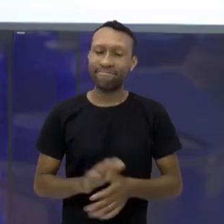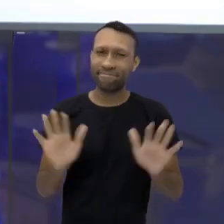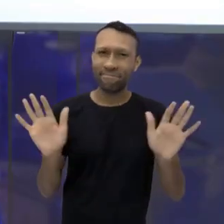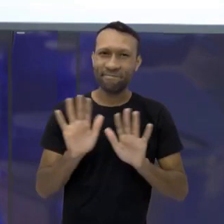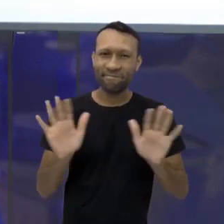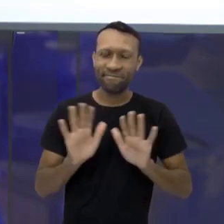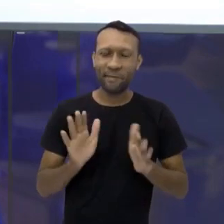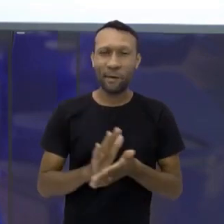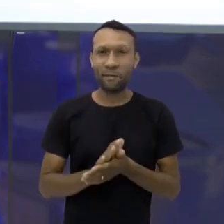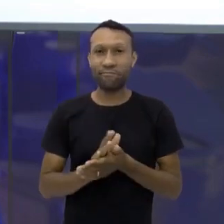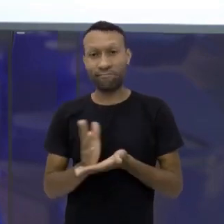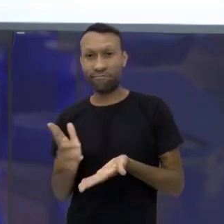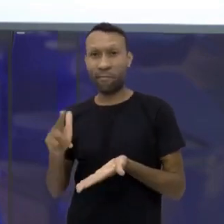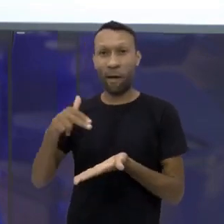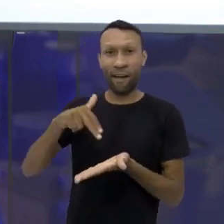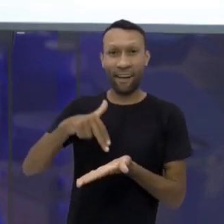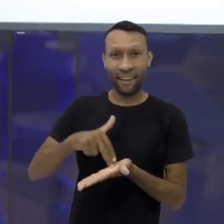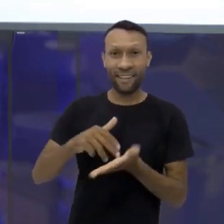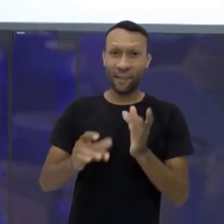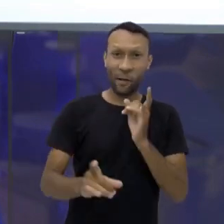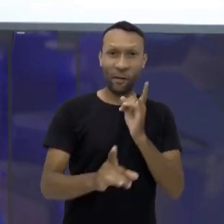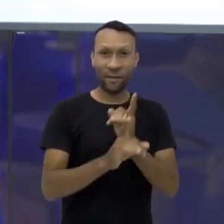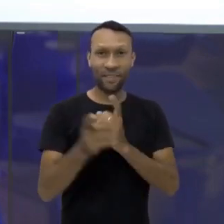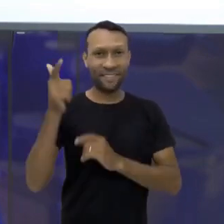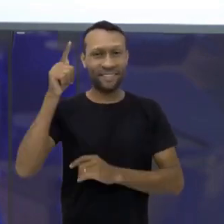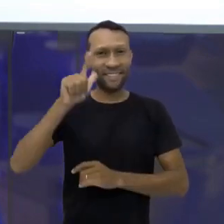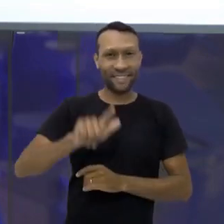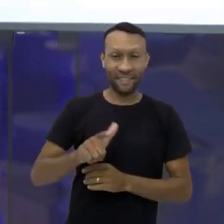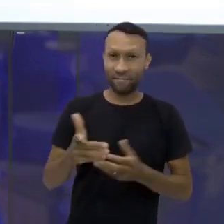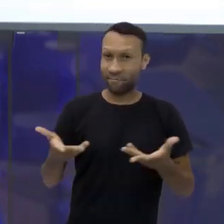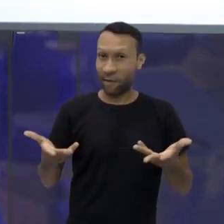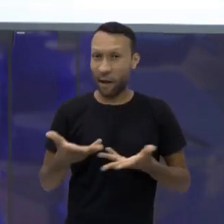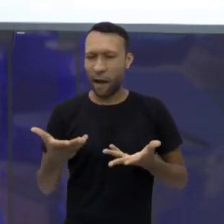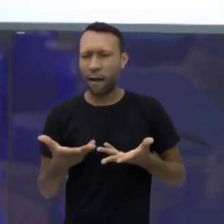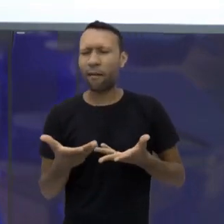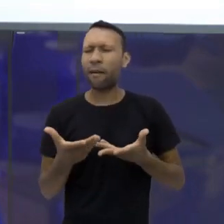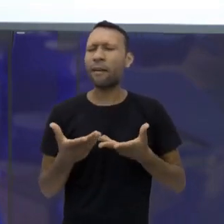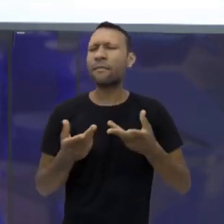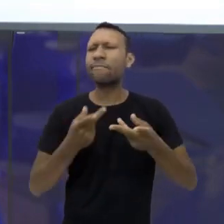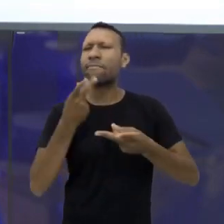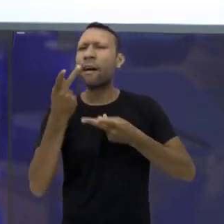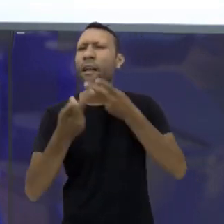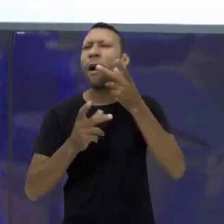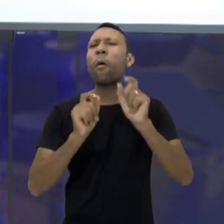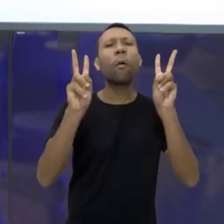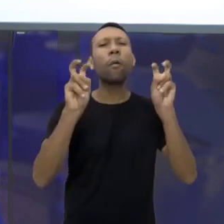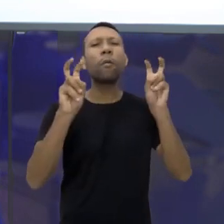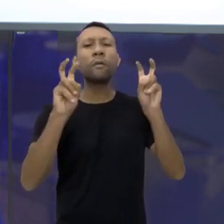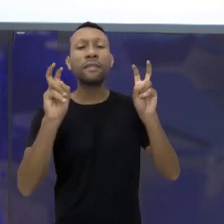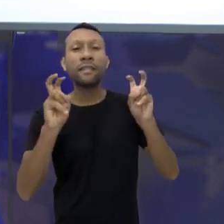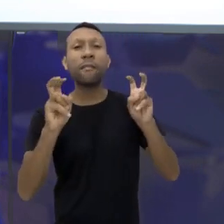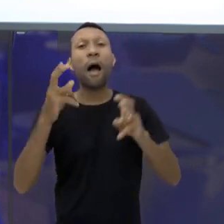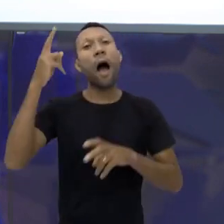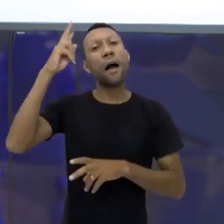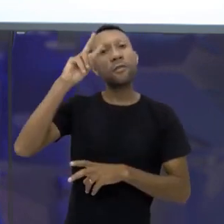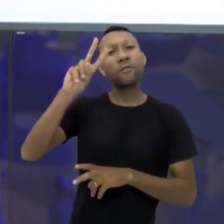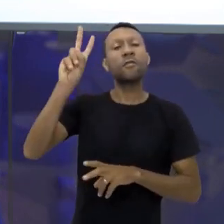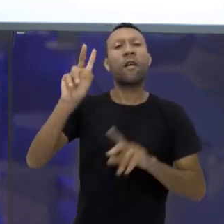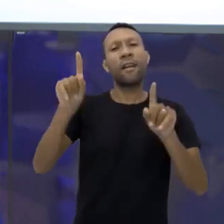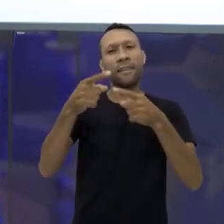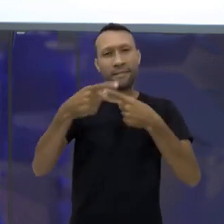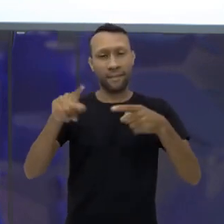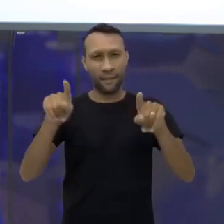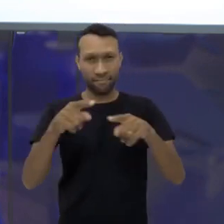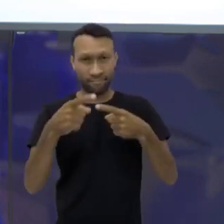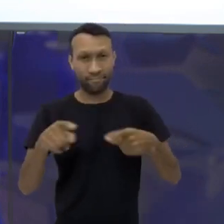Olá, estamos mais uma vez nos encontrando e desta feita vamos falar um pouquinho sobre a história da música.